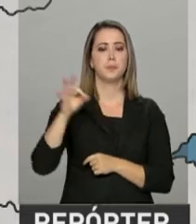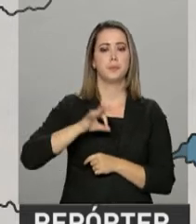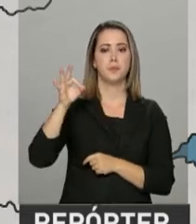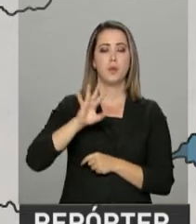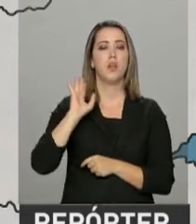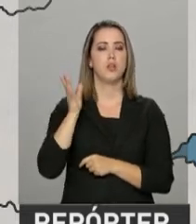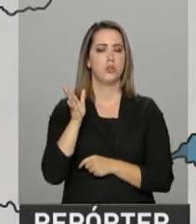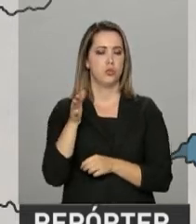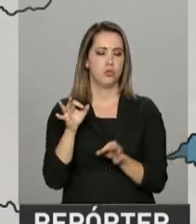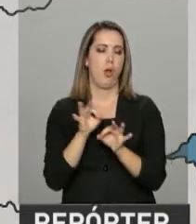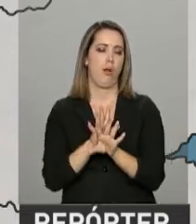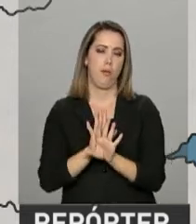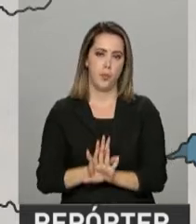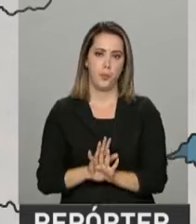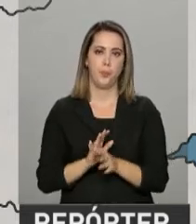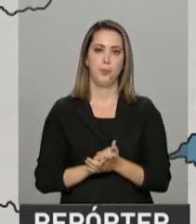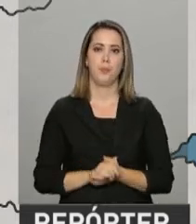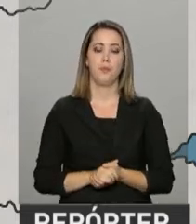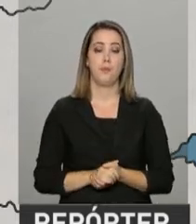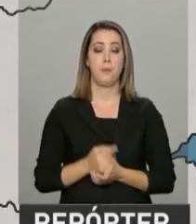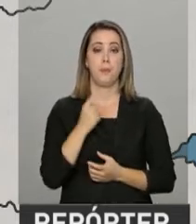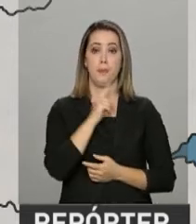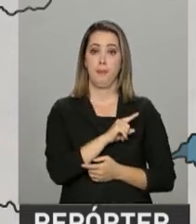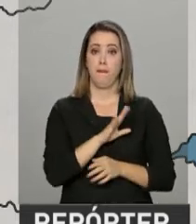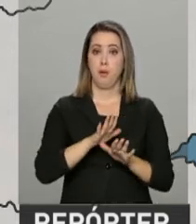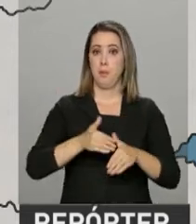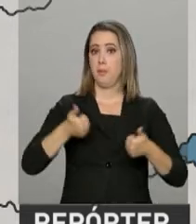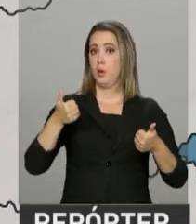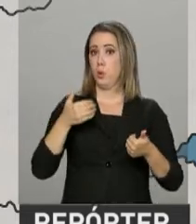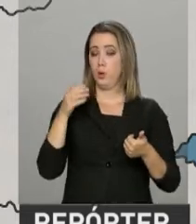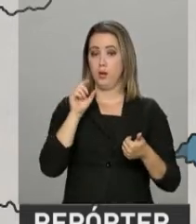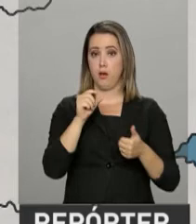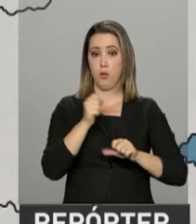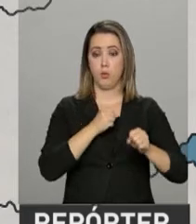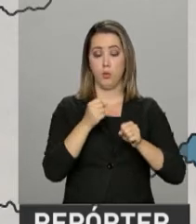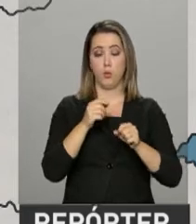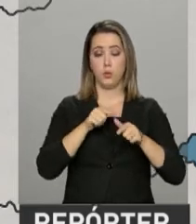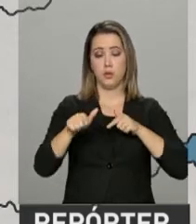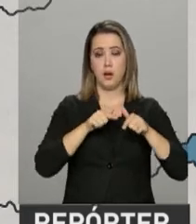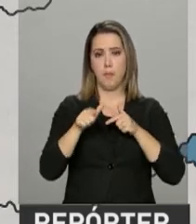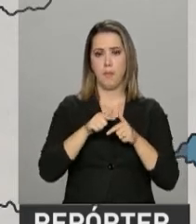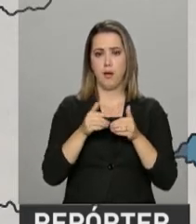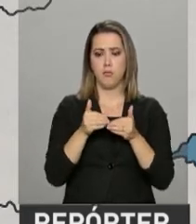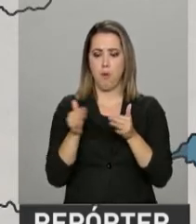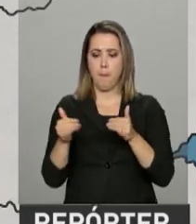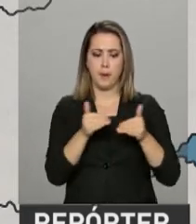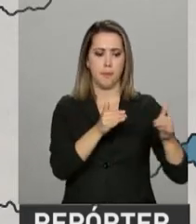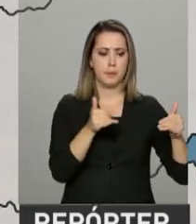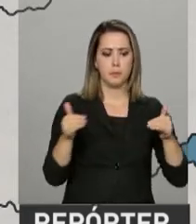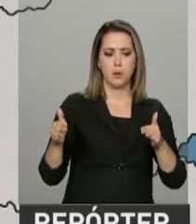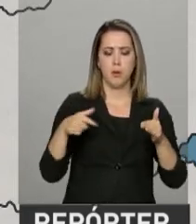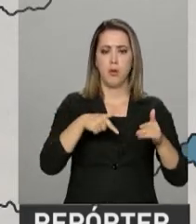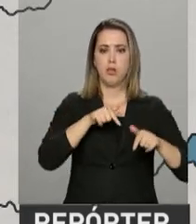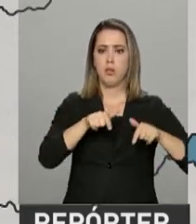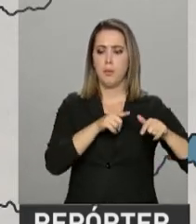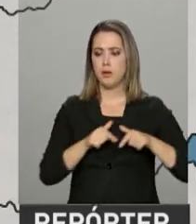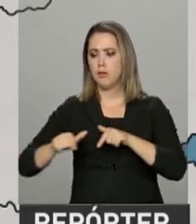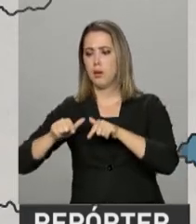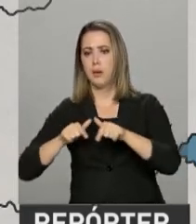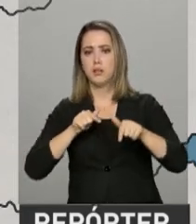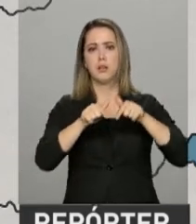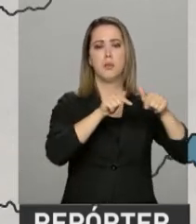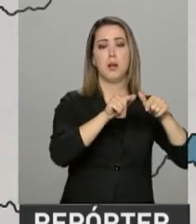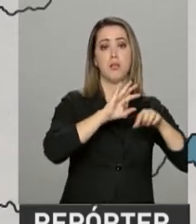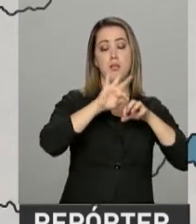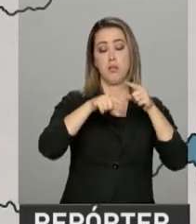94,92% das obras finalizadas. Para agilizar o trabalho, serão abertas várias frentes simultâneas. Ao final das obras do